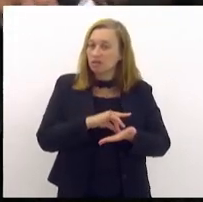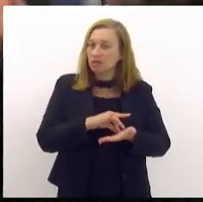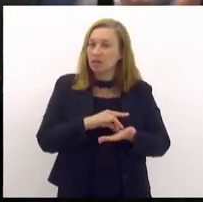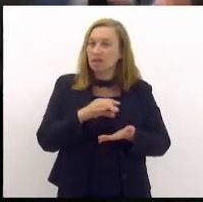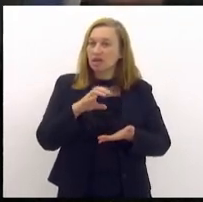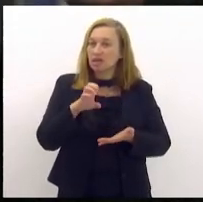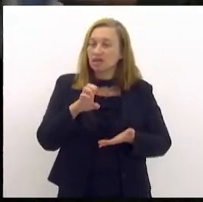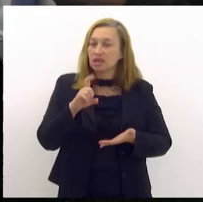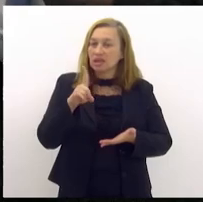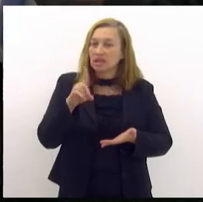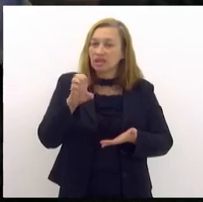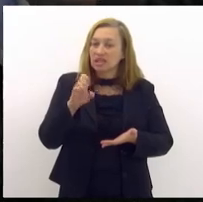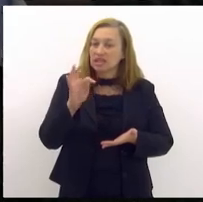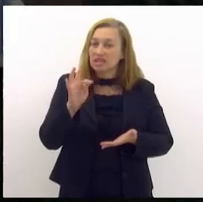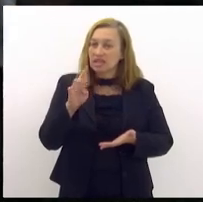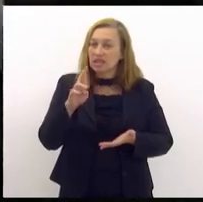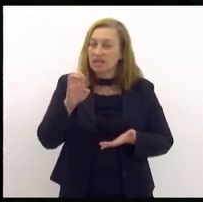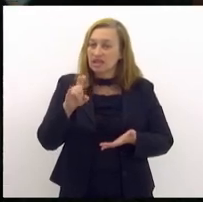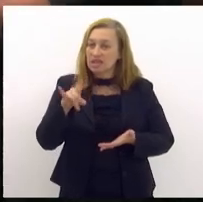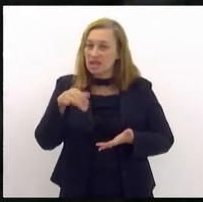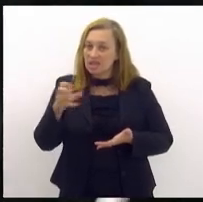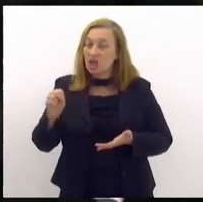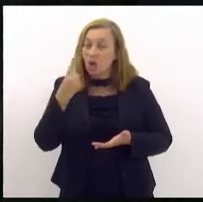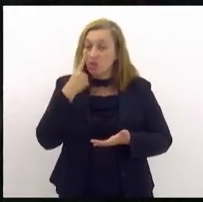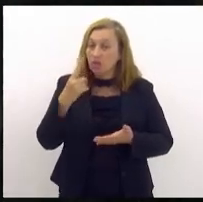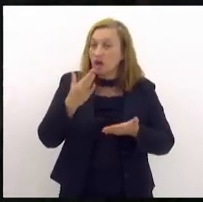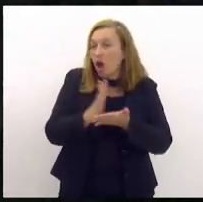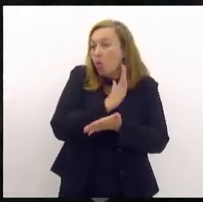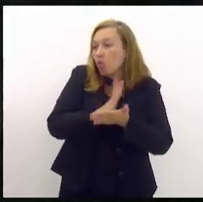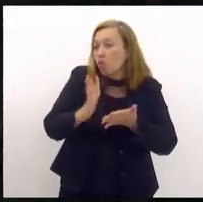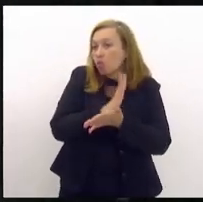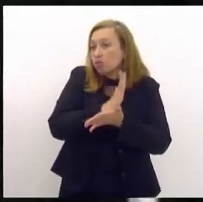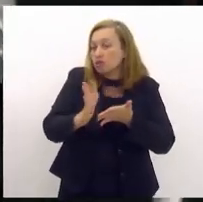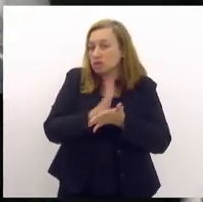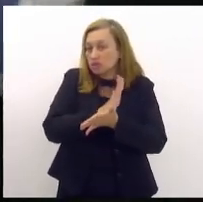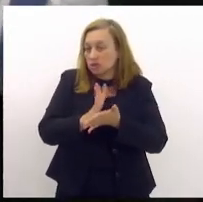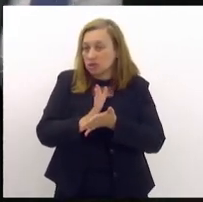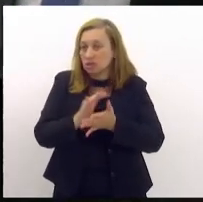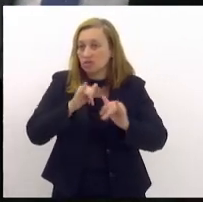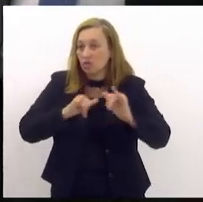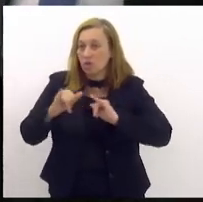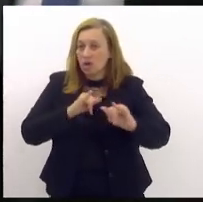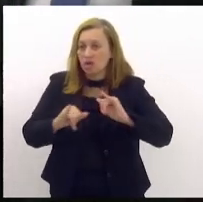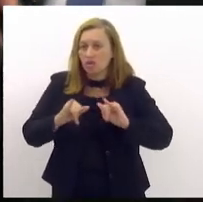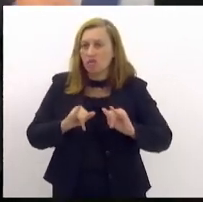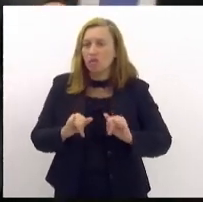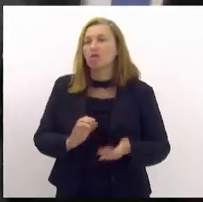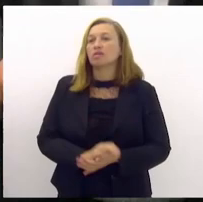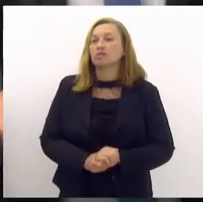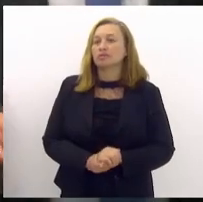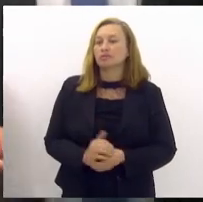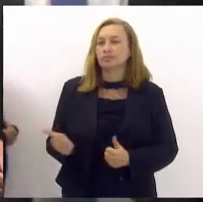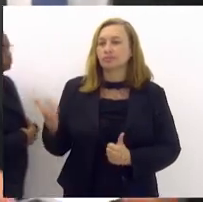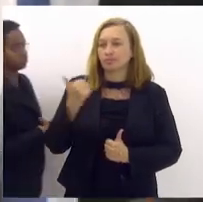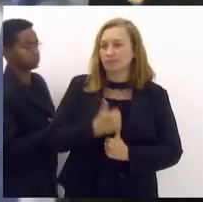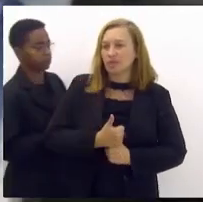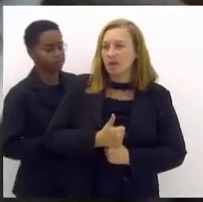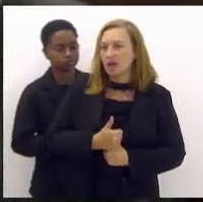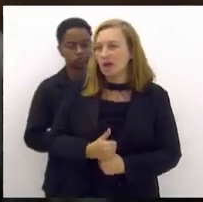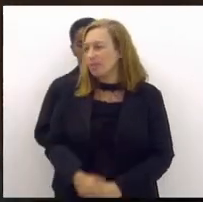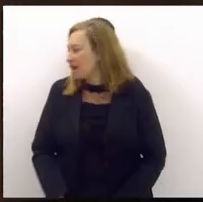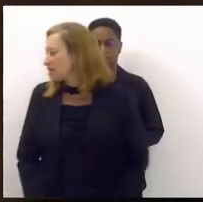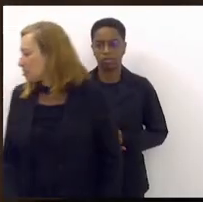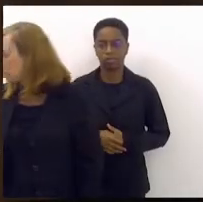forma. Porque eu vi algumas publicações, são aberrações o que fizeram com a nossa pátria. Então, essa é